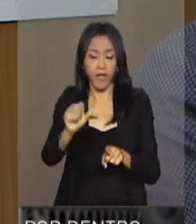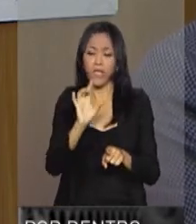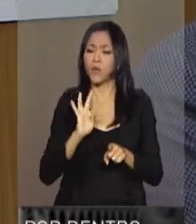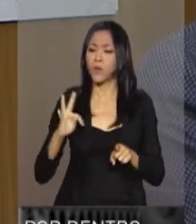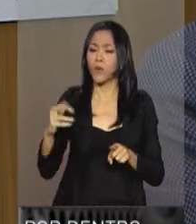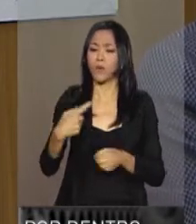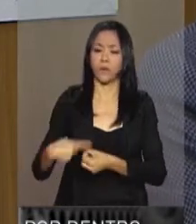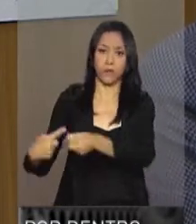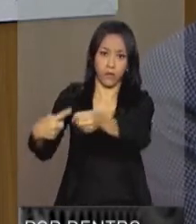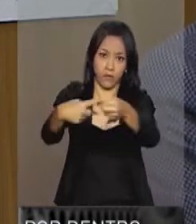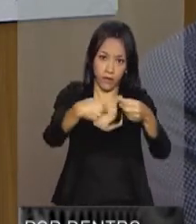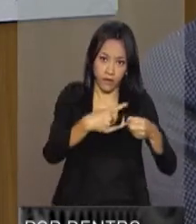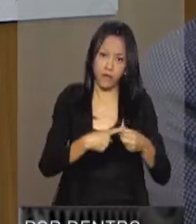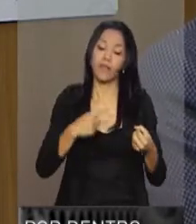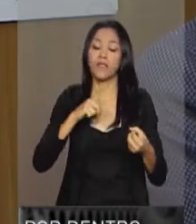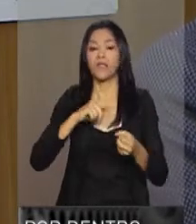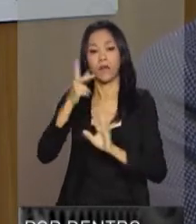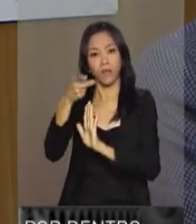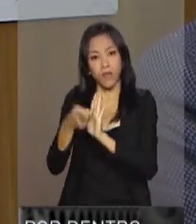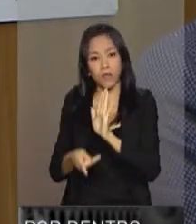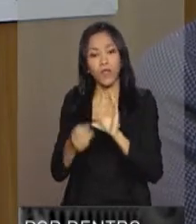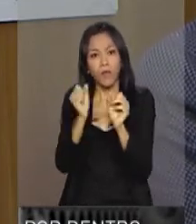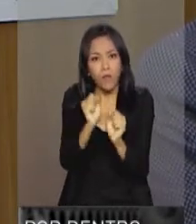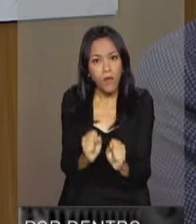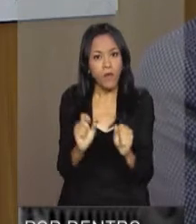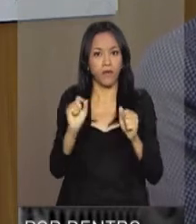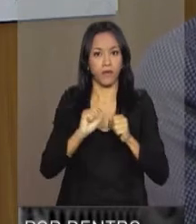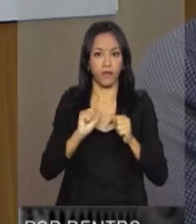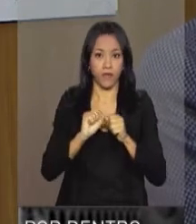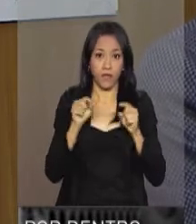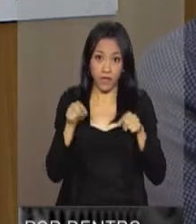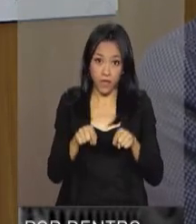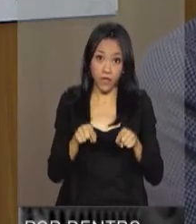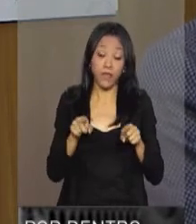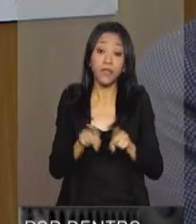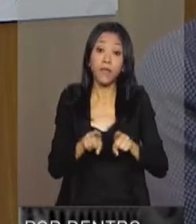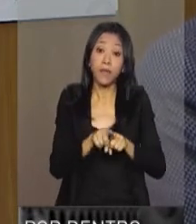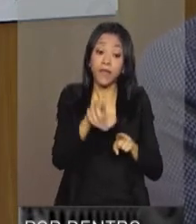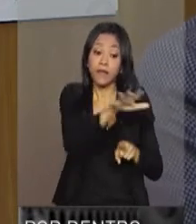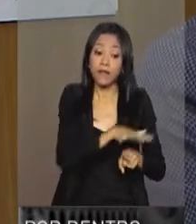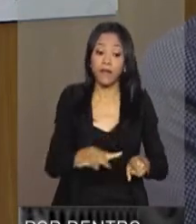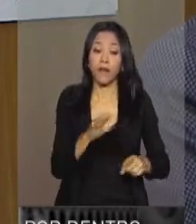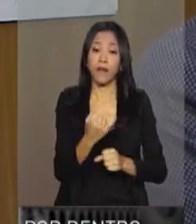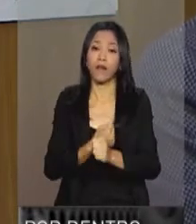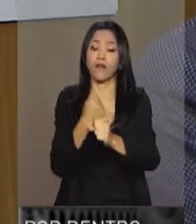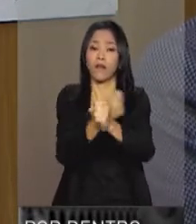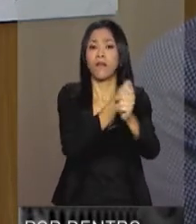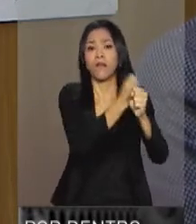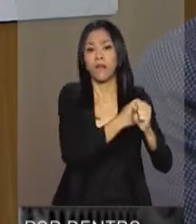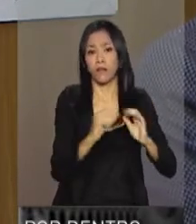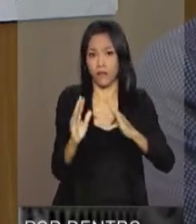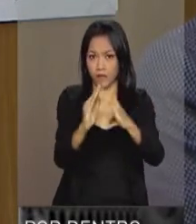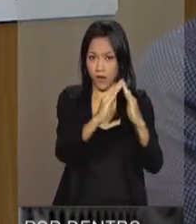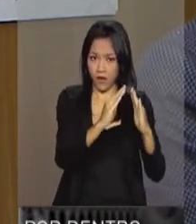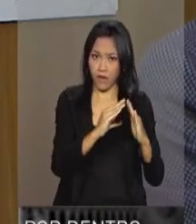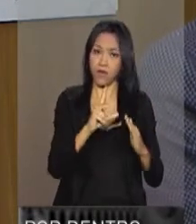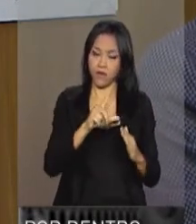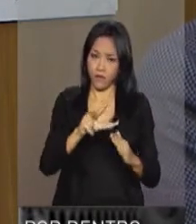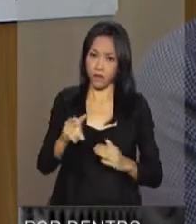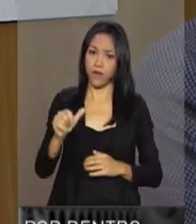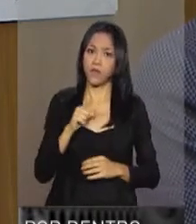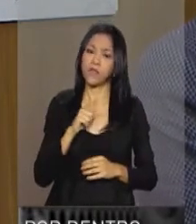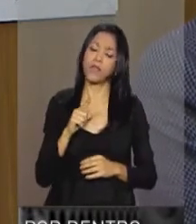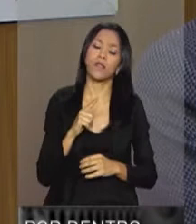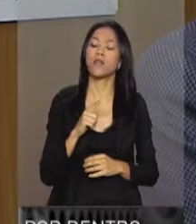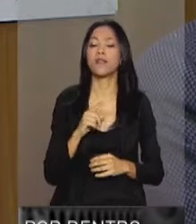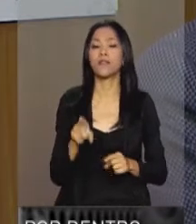consigam acessar que tem o projeto possam realizar esses investimentos e também na área da habitação também teremos investimentos importantes da habitação